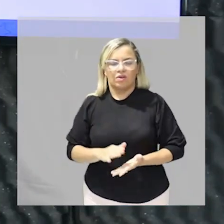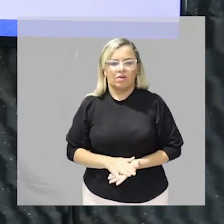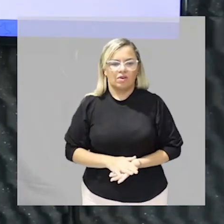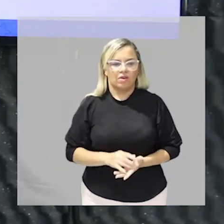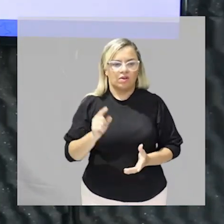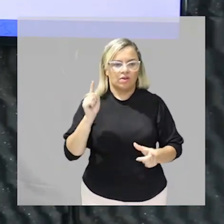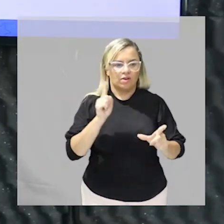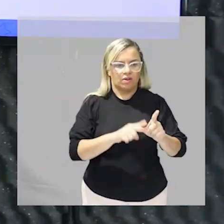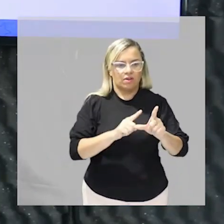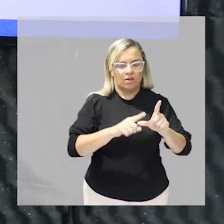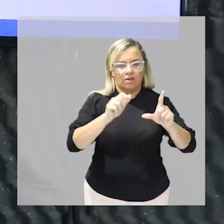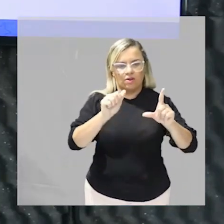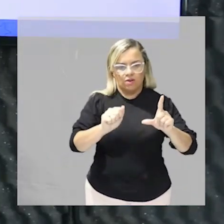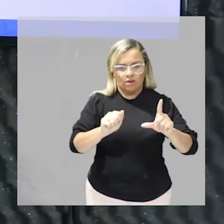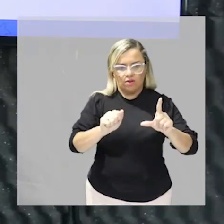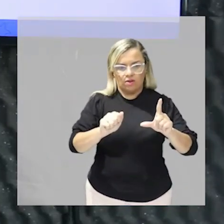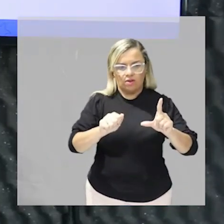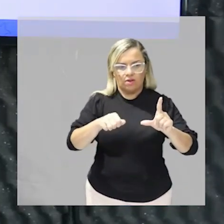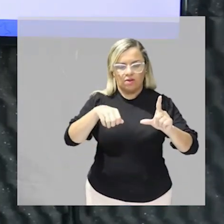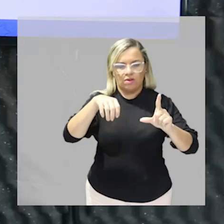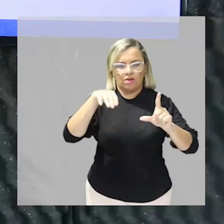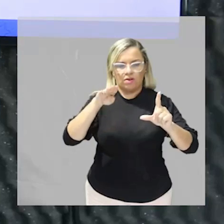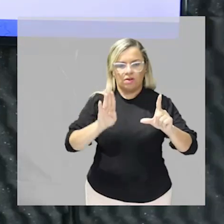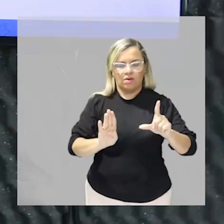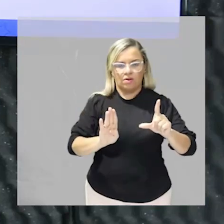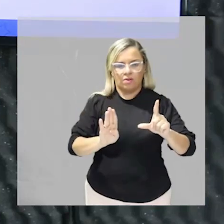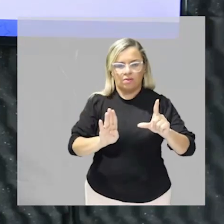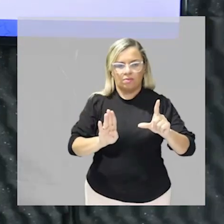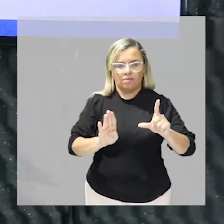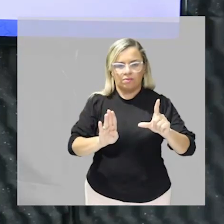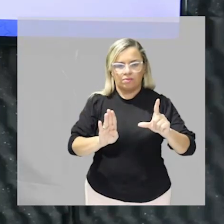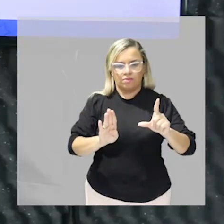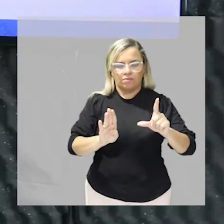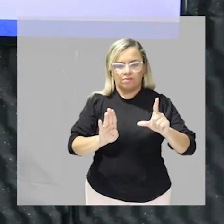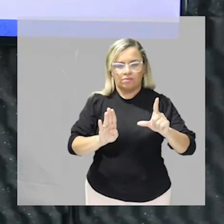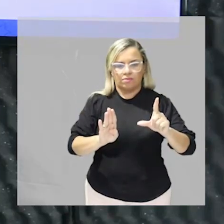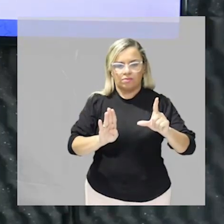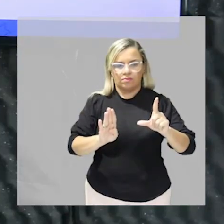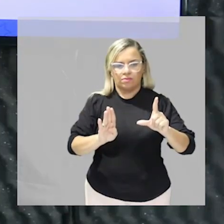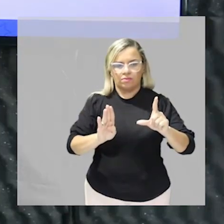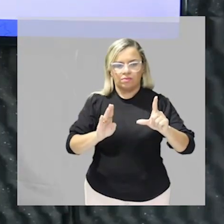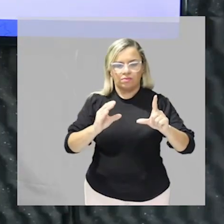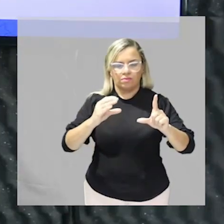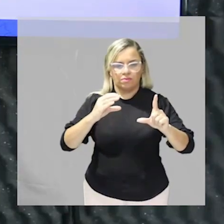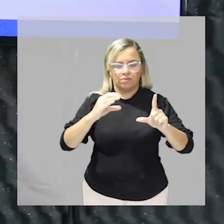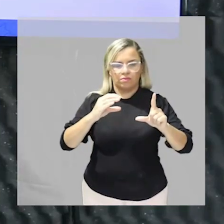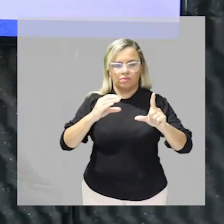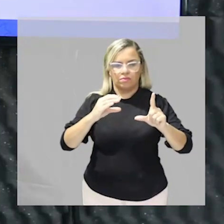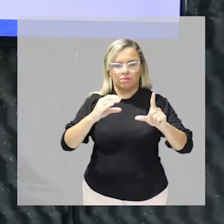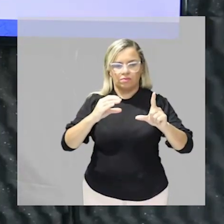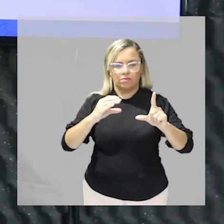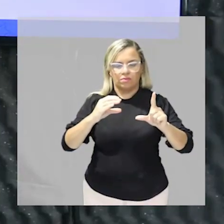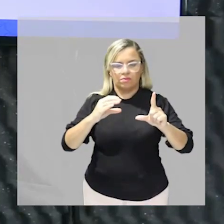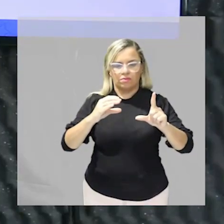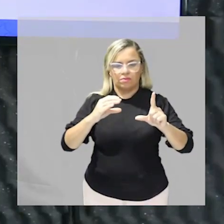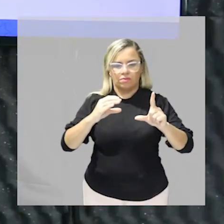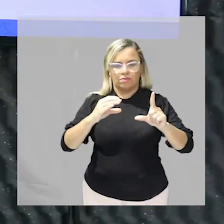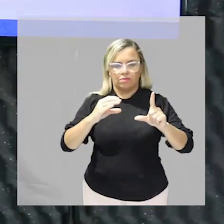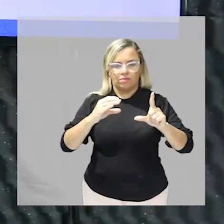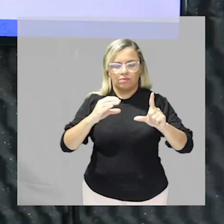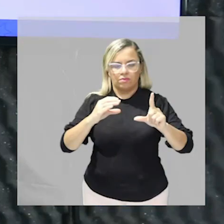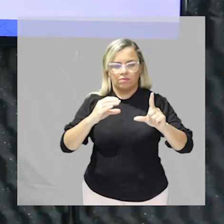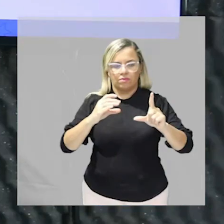dizer no rio? É a valorização do sítio urbano? É a extinção da vegetação nativa? É a recepção da densa carga